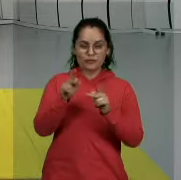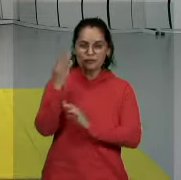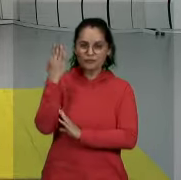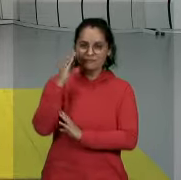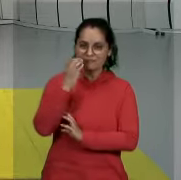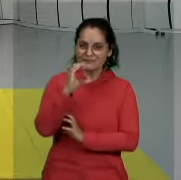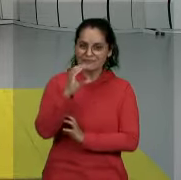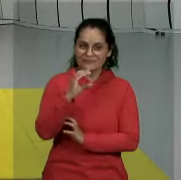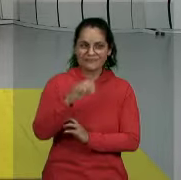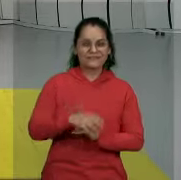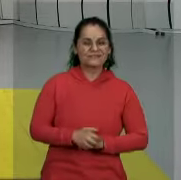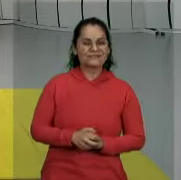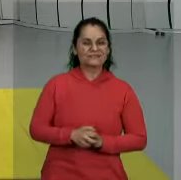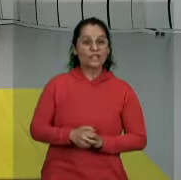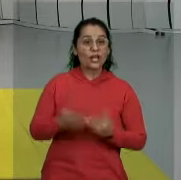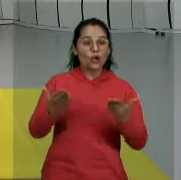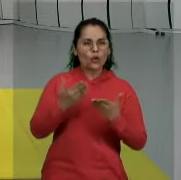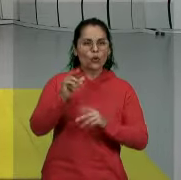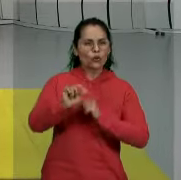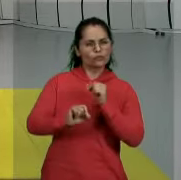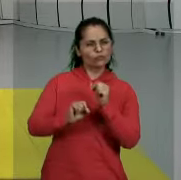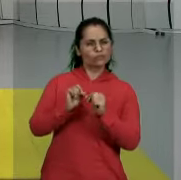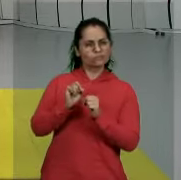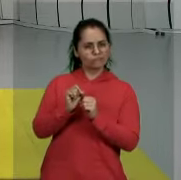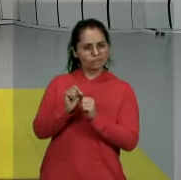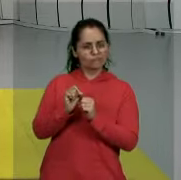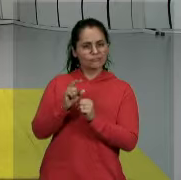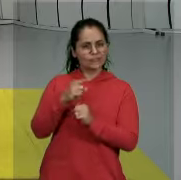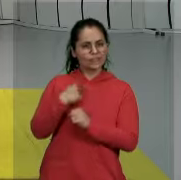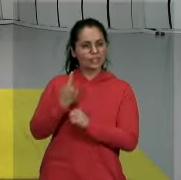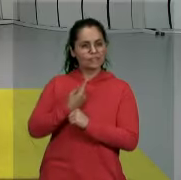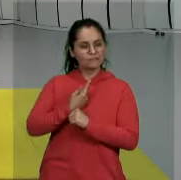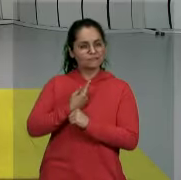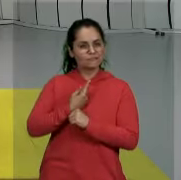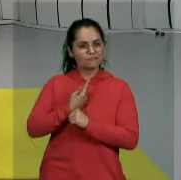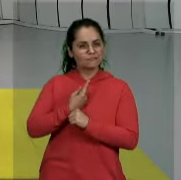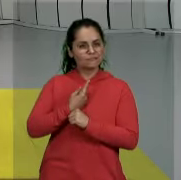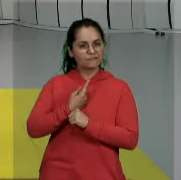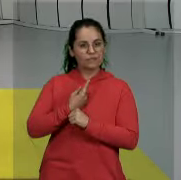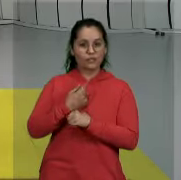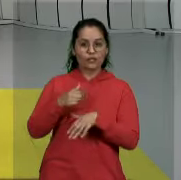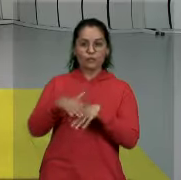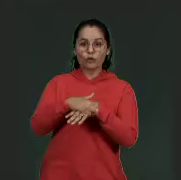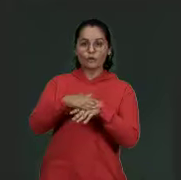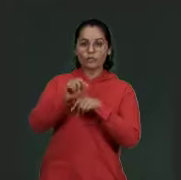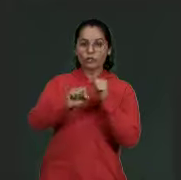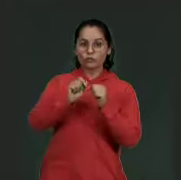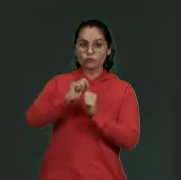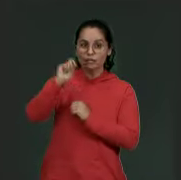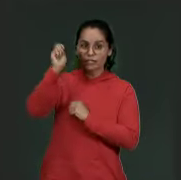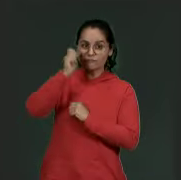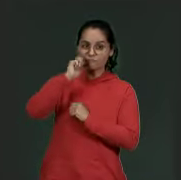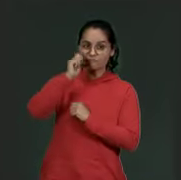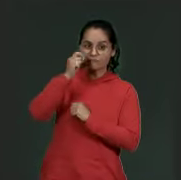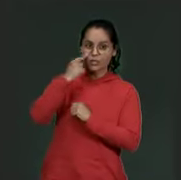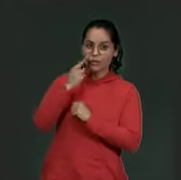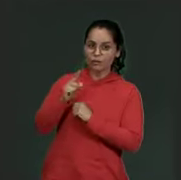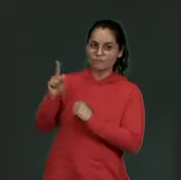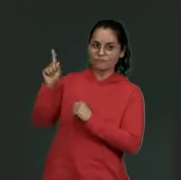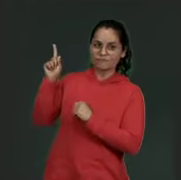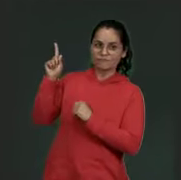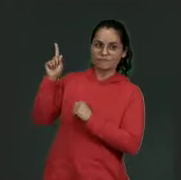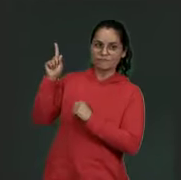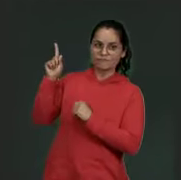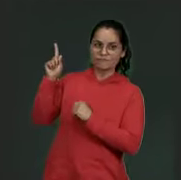de Ciências e hoje nós vamos falar, sobre drogas